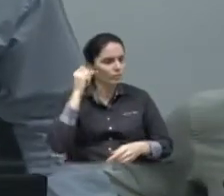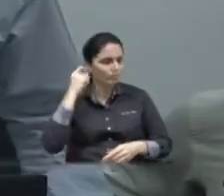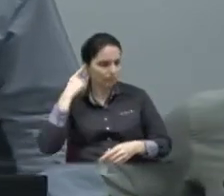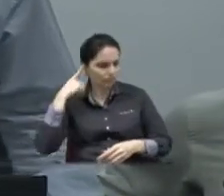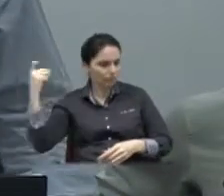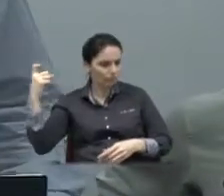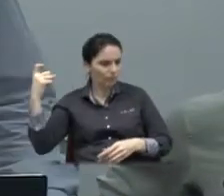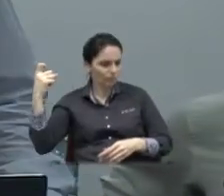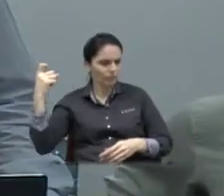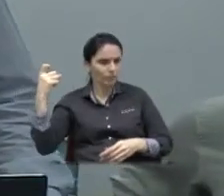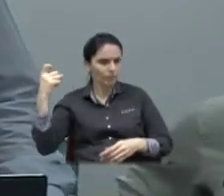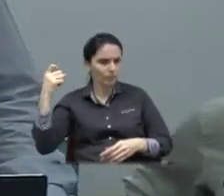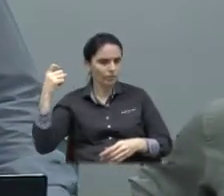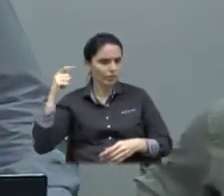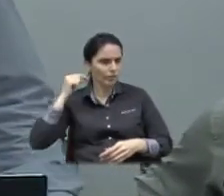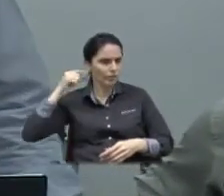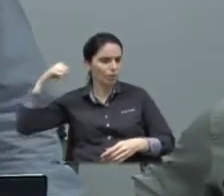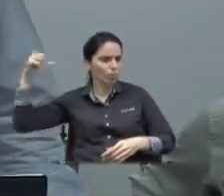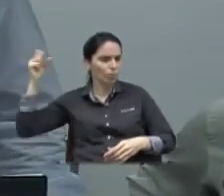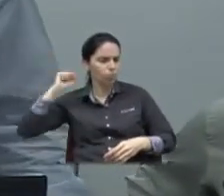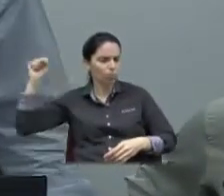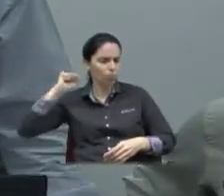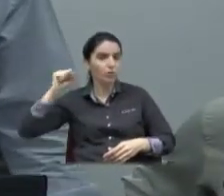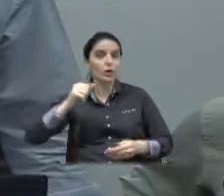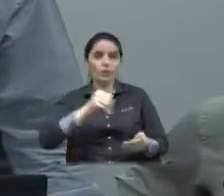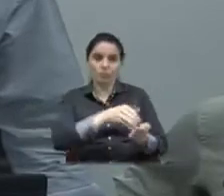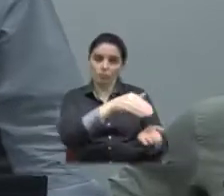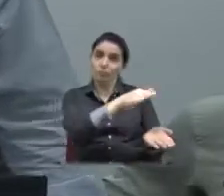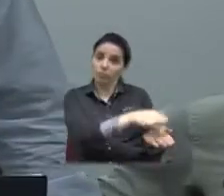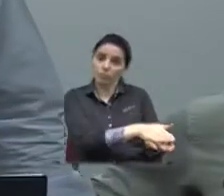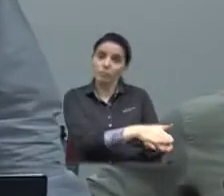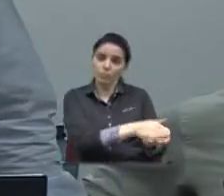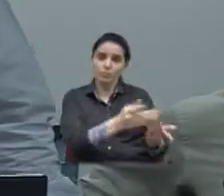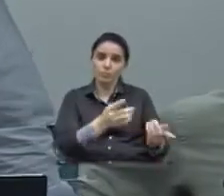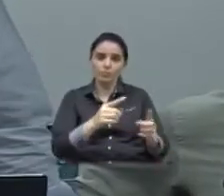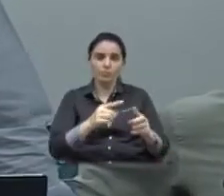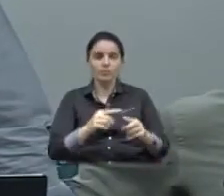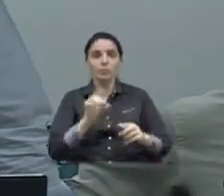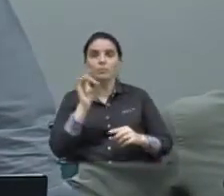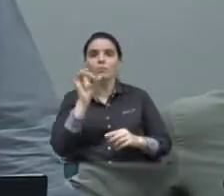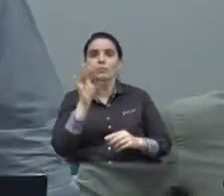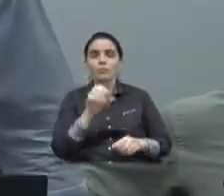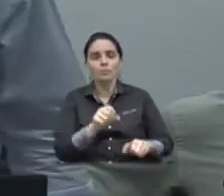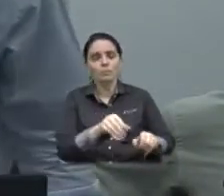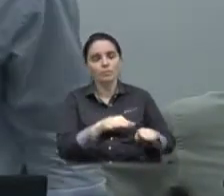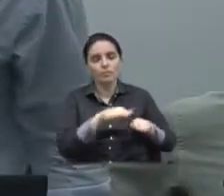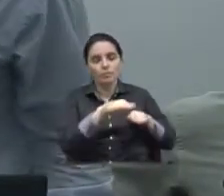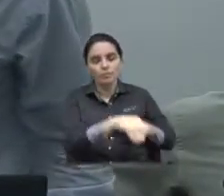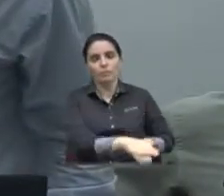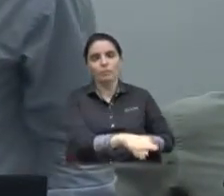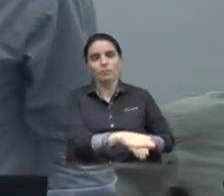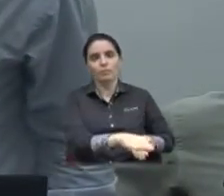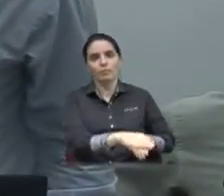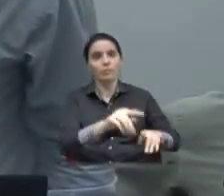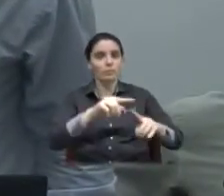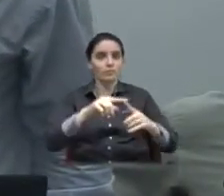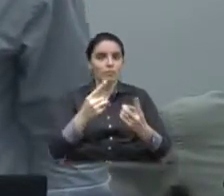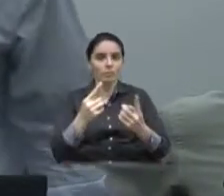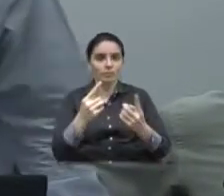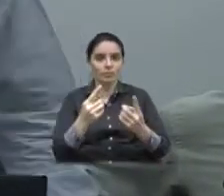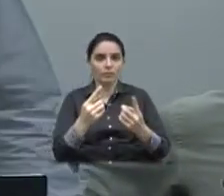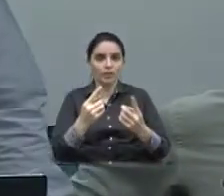lembro se pode fazer a apreensão também do carro, mas só parado. É terrível, vereador Vaguinho,